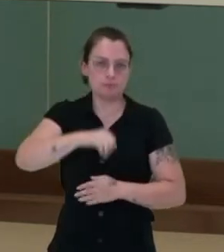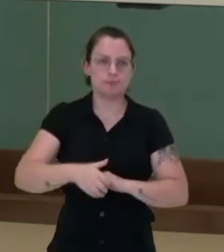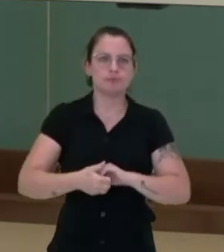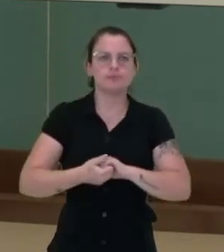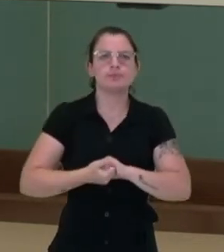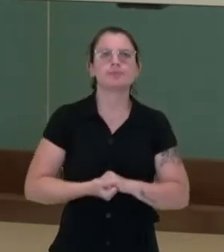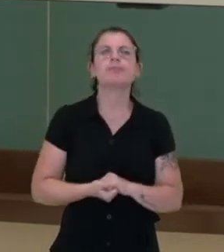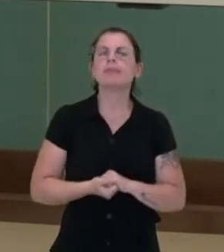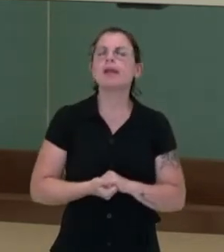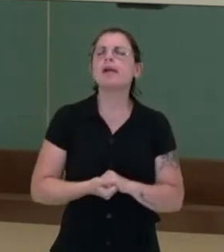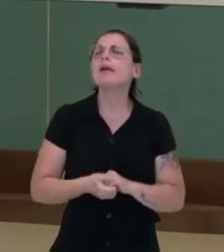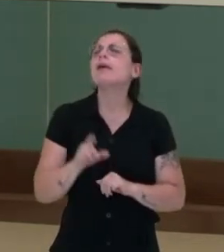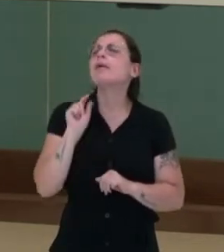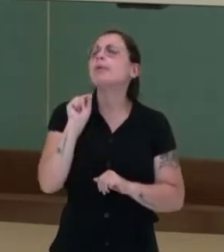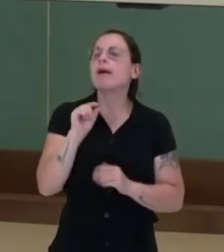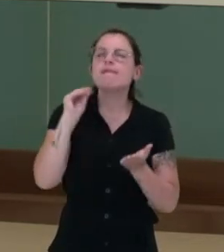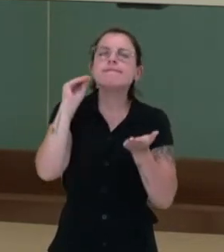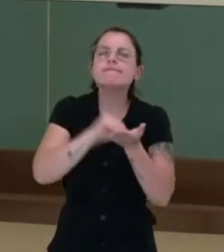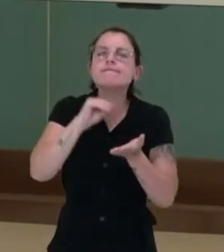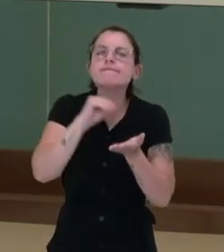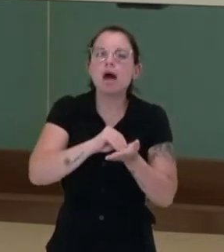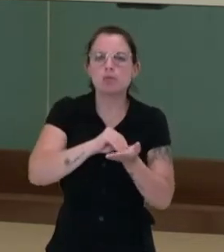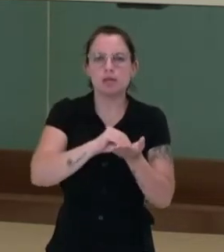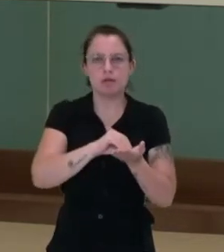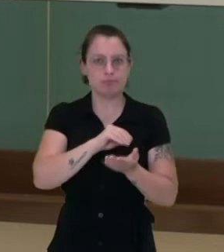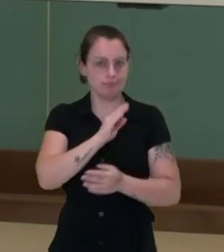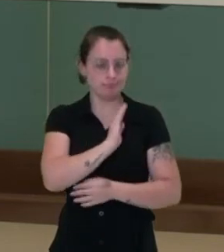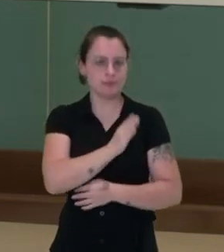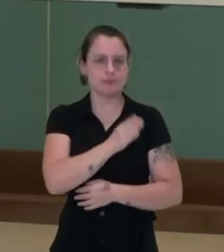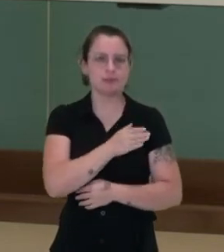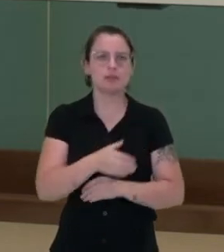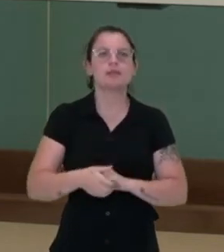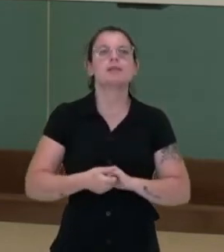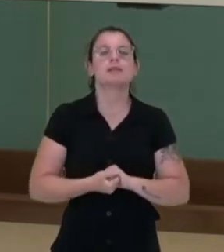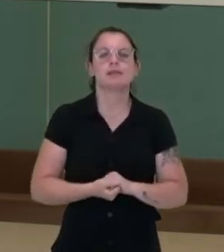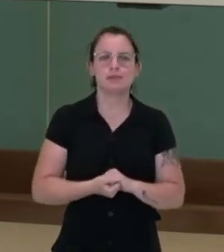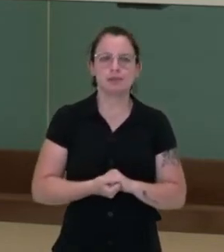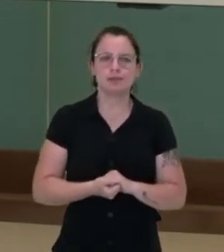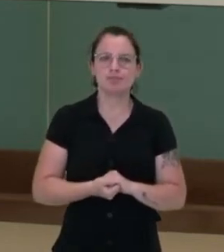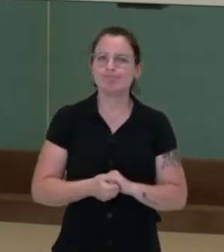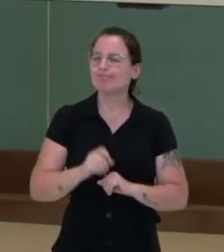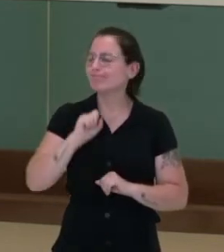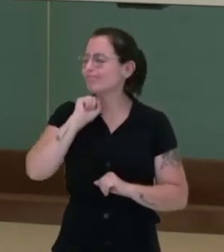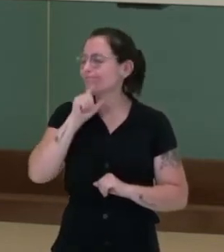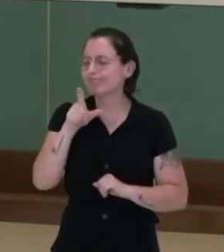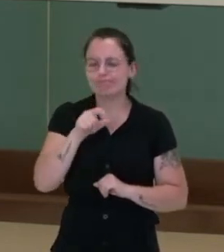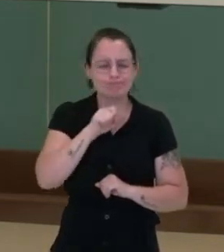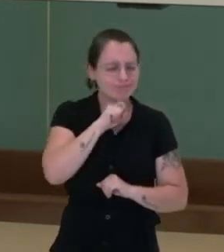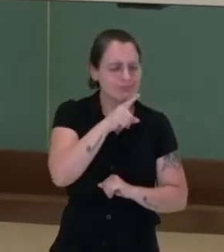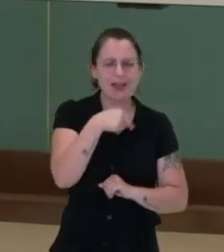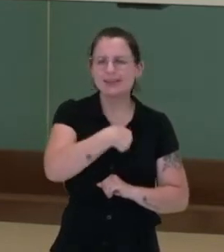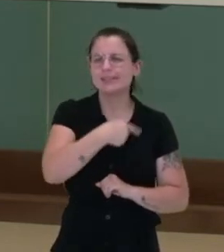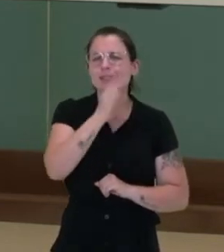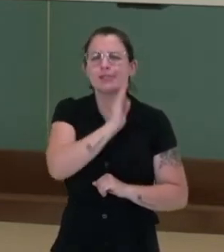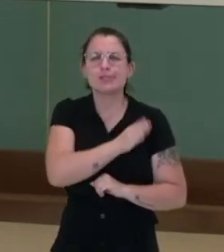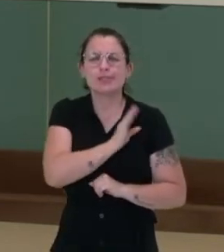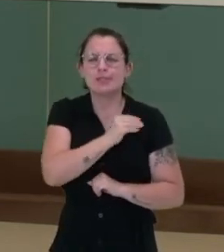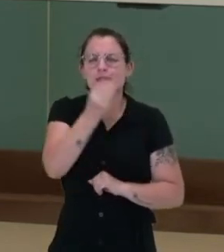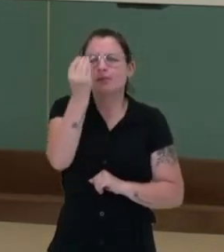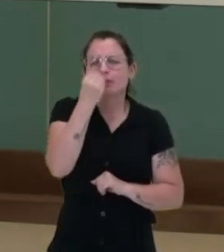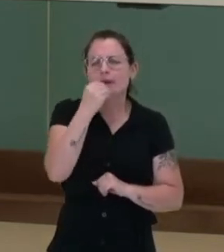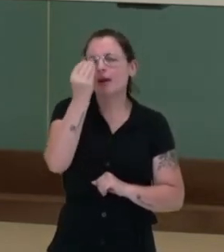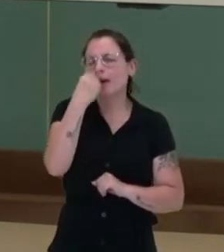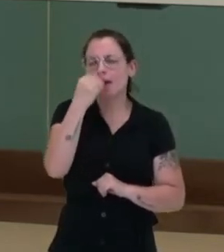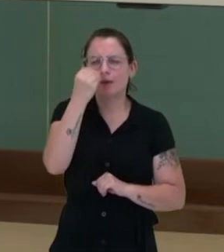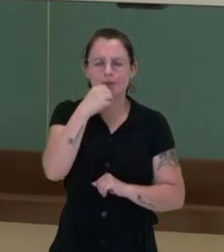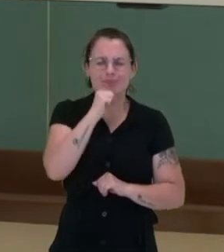a insuficiência cardíaca? Você já ouviu falar? Surge quando o coração não consegue bombear, levar esse